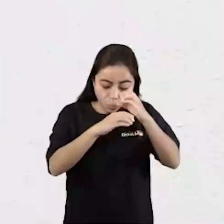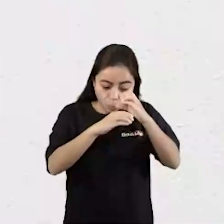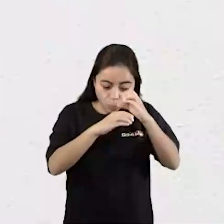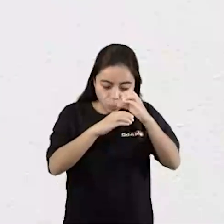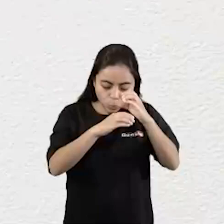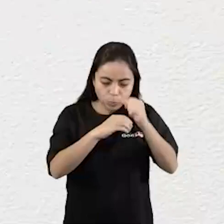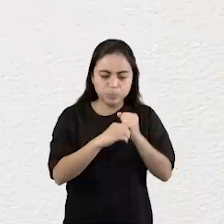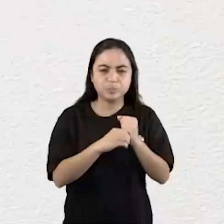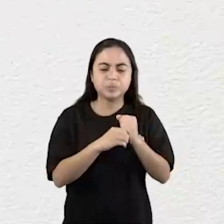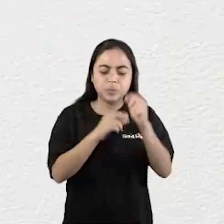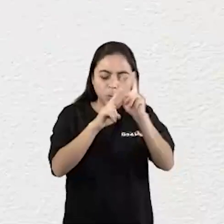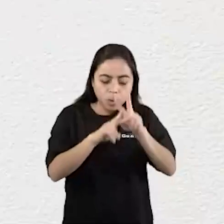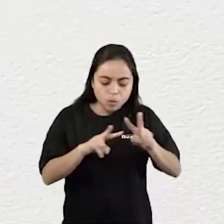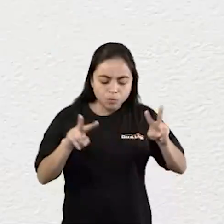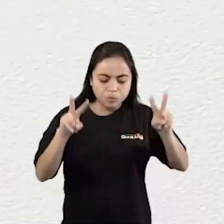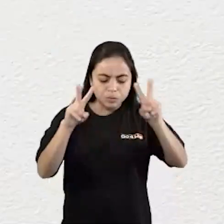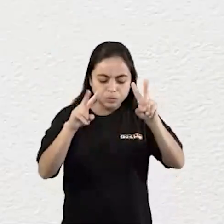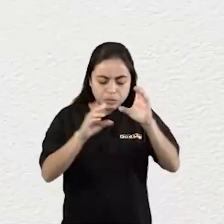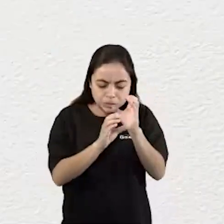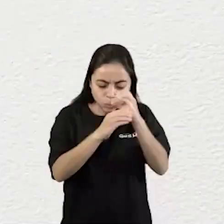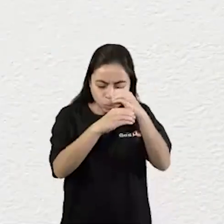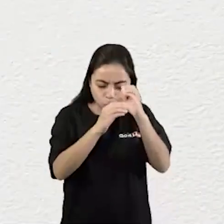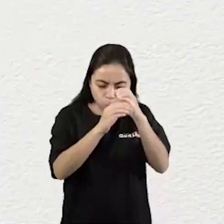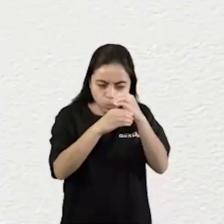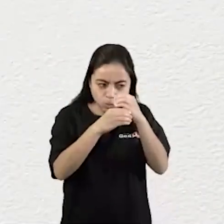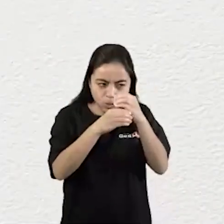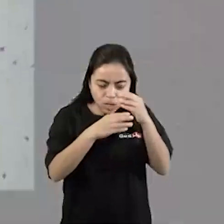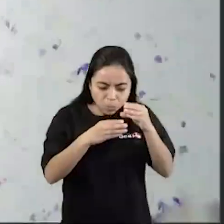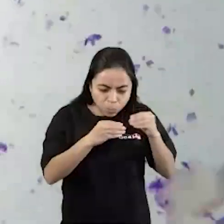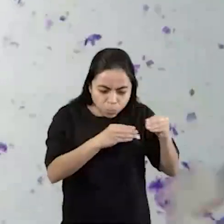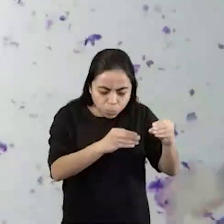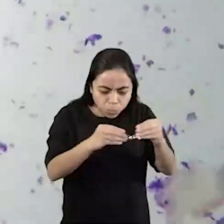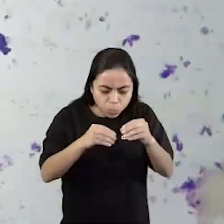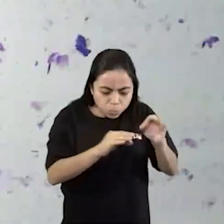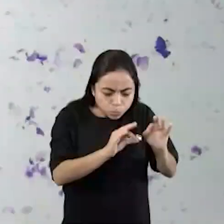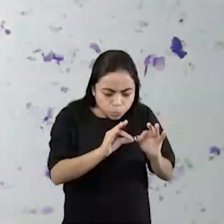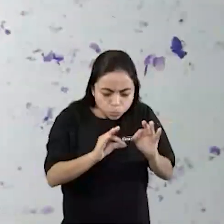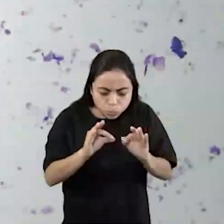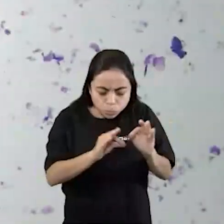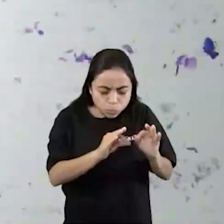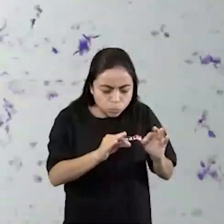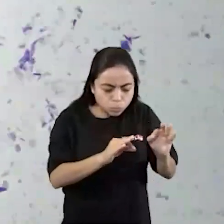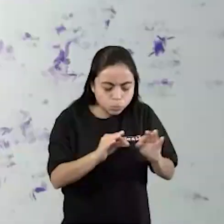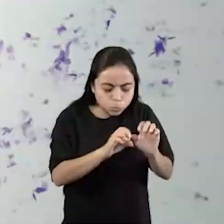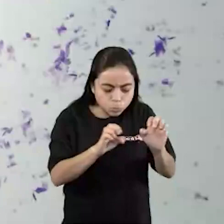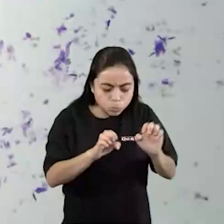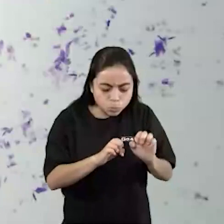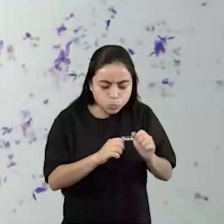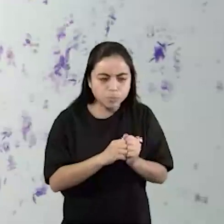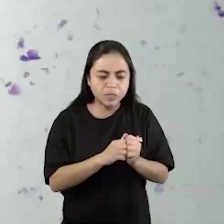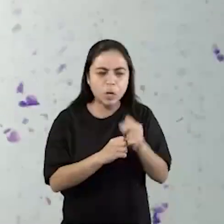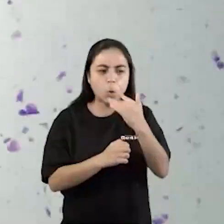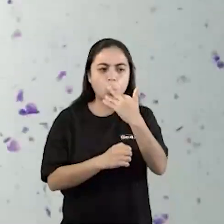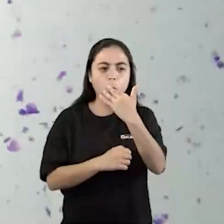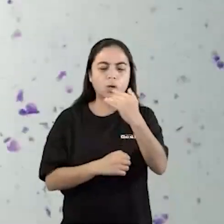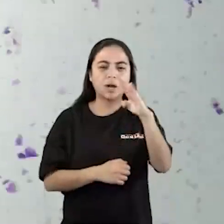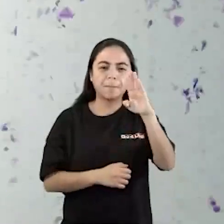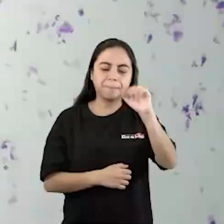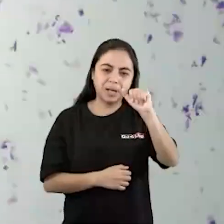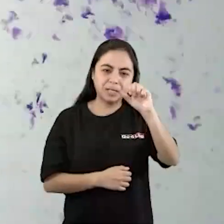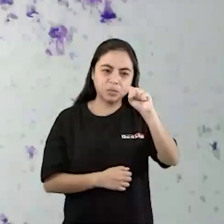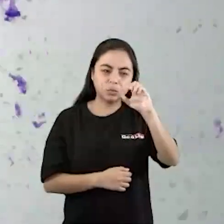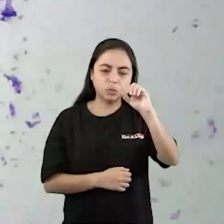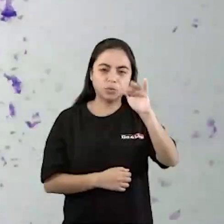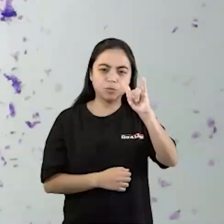nós estamos visualizando esse monte de estruturas de cor basofílica ao fundo